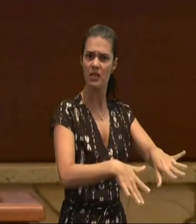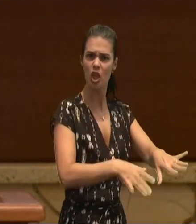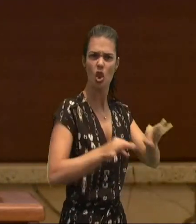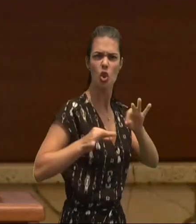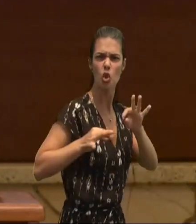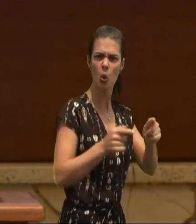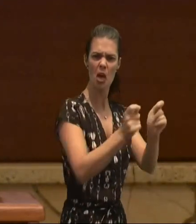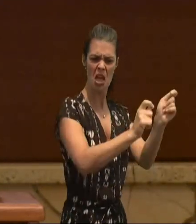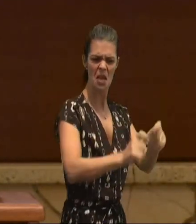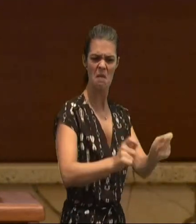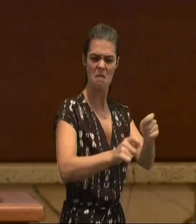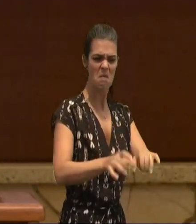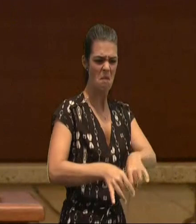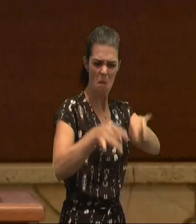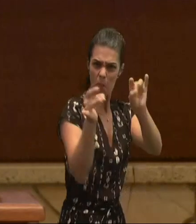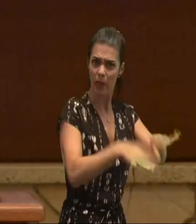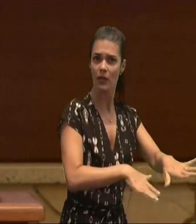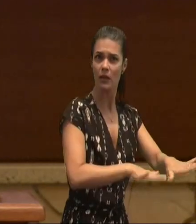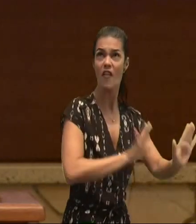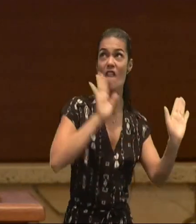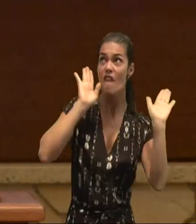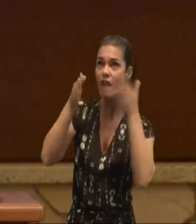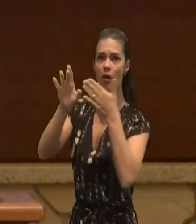e consagrem-se ao Senhor.